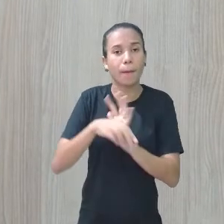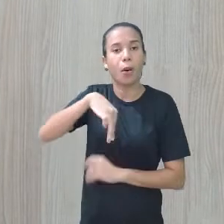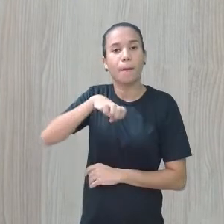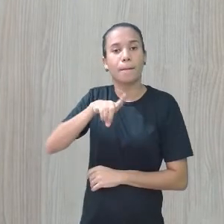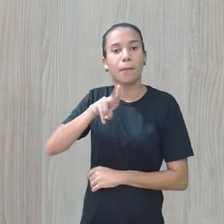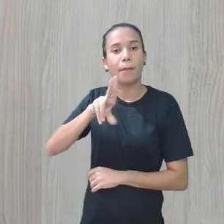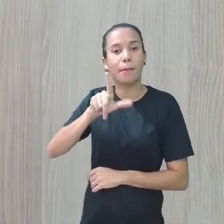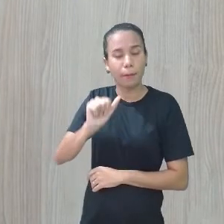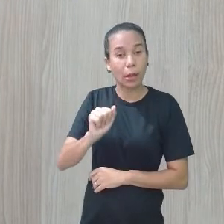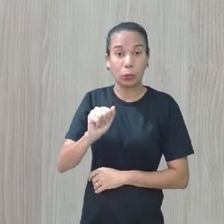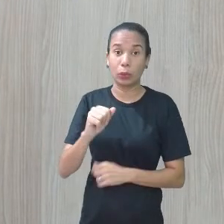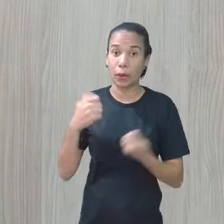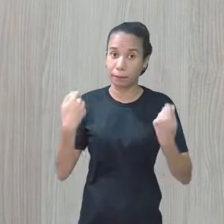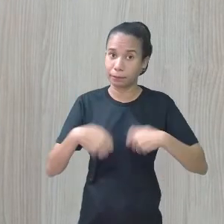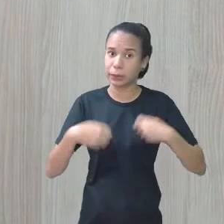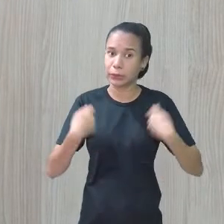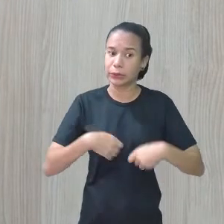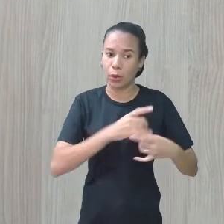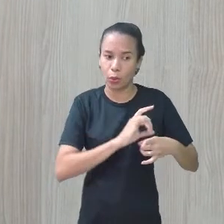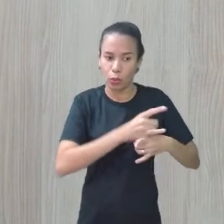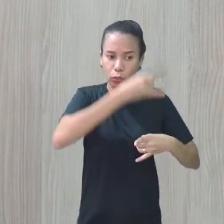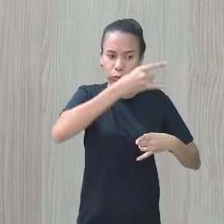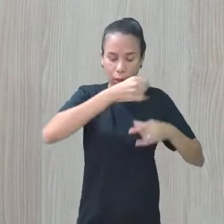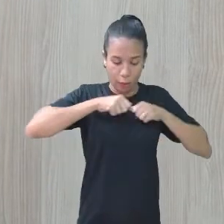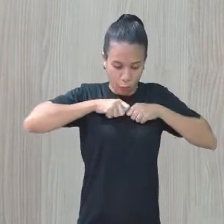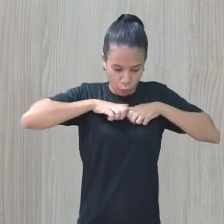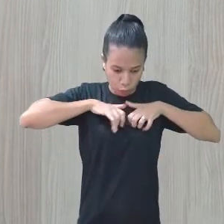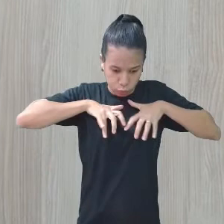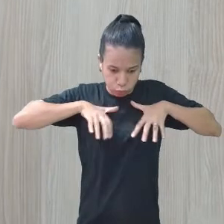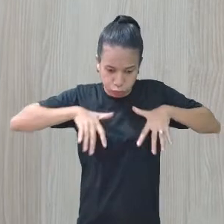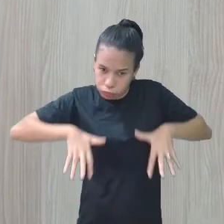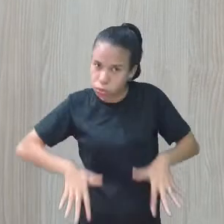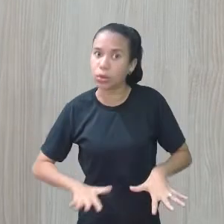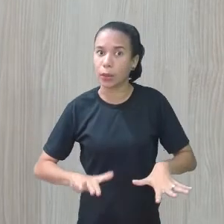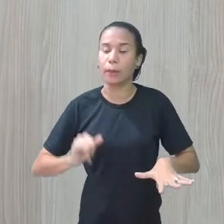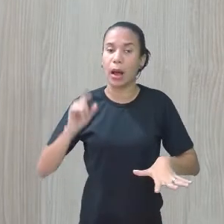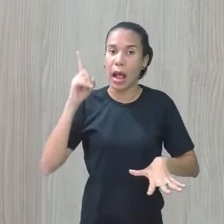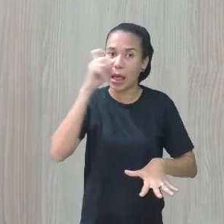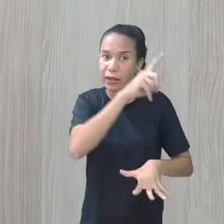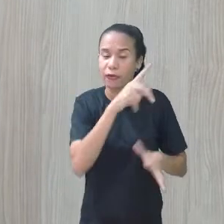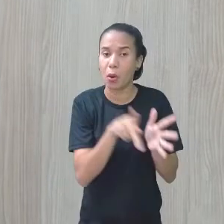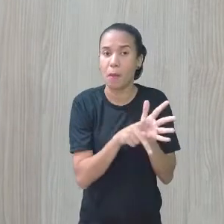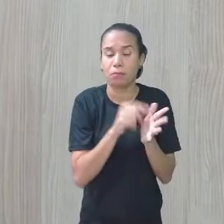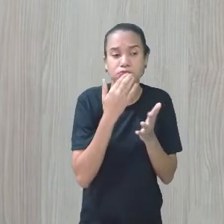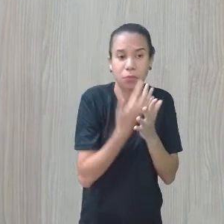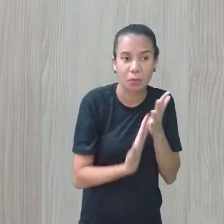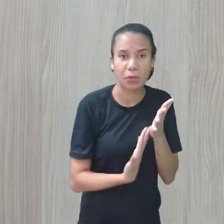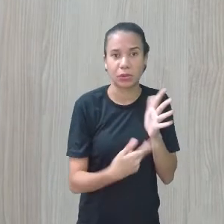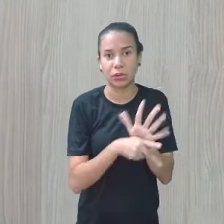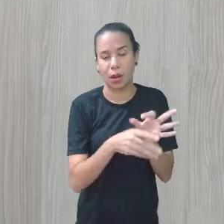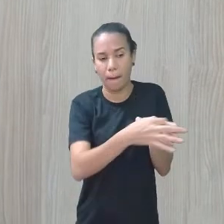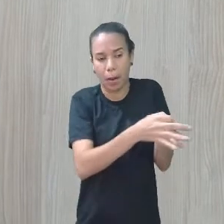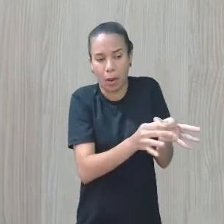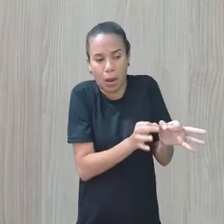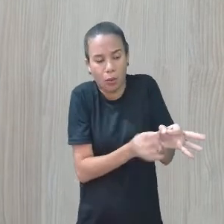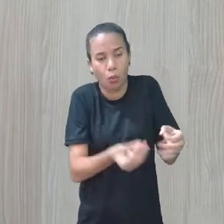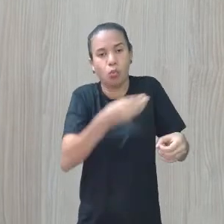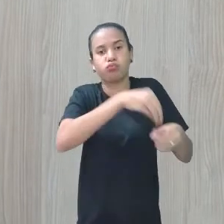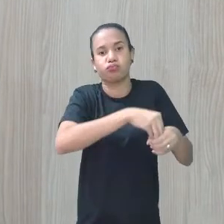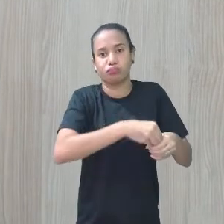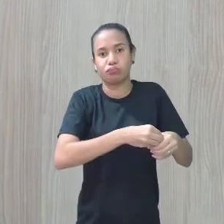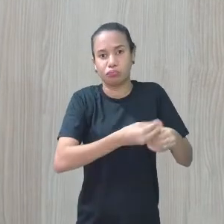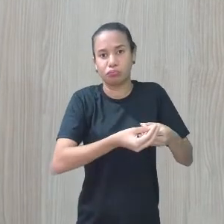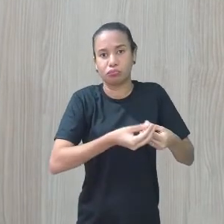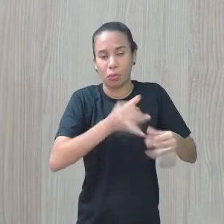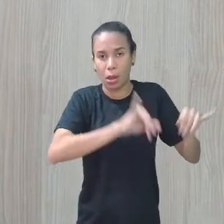óssea e, se não tiver cuidado, ela vai tomando conta e dificultando a fabricação de glóbulos vermelhos, plaquetas. Então, tem